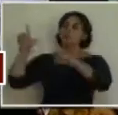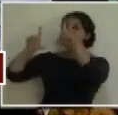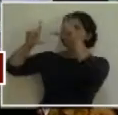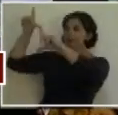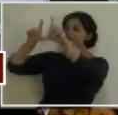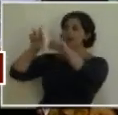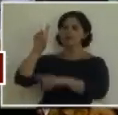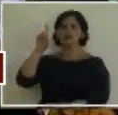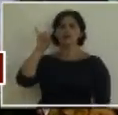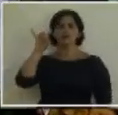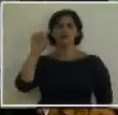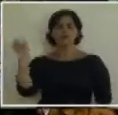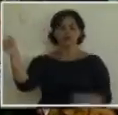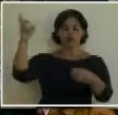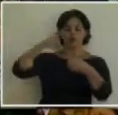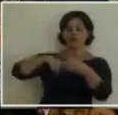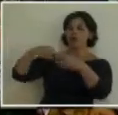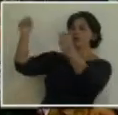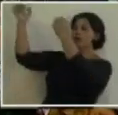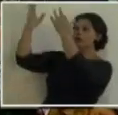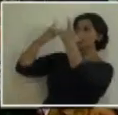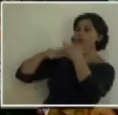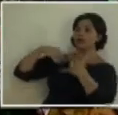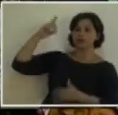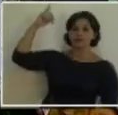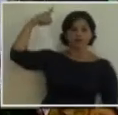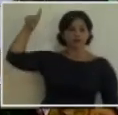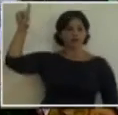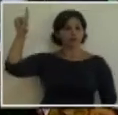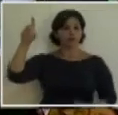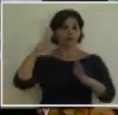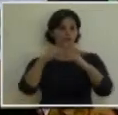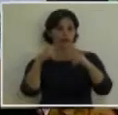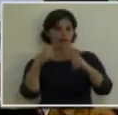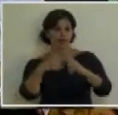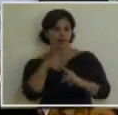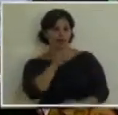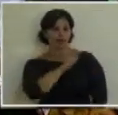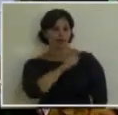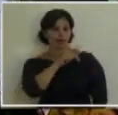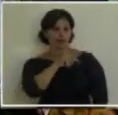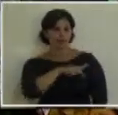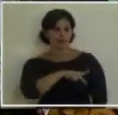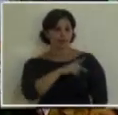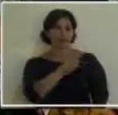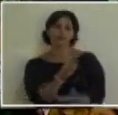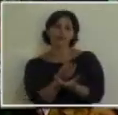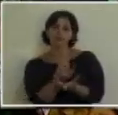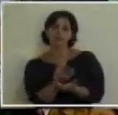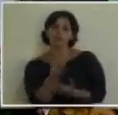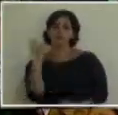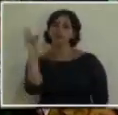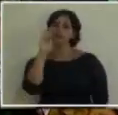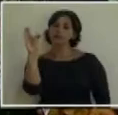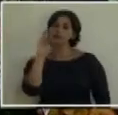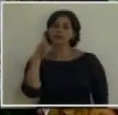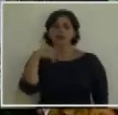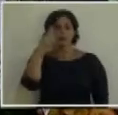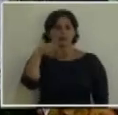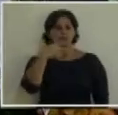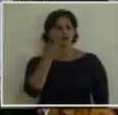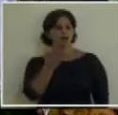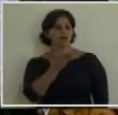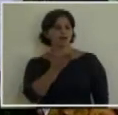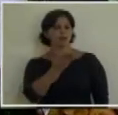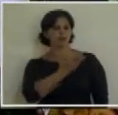programa Tempo de Restituição do Ministério Apacentar em Teresópolis. E quem vos fala é o